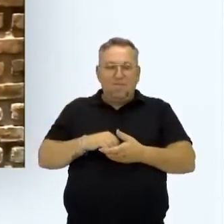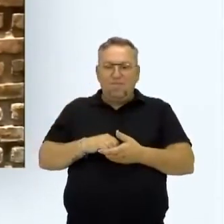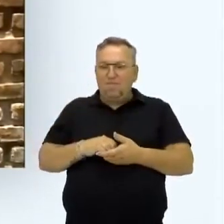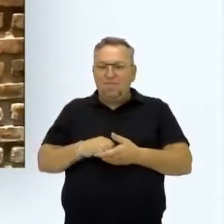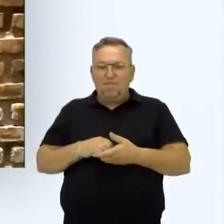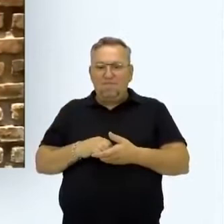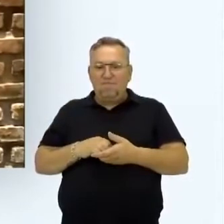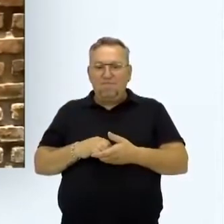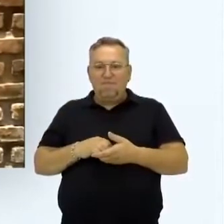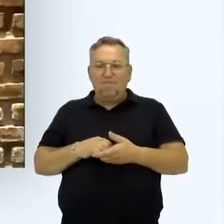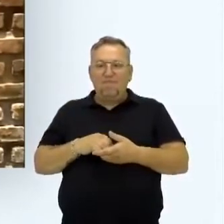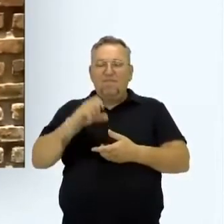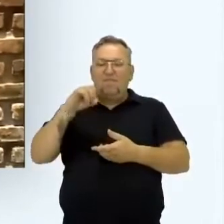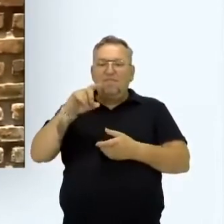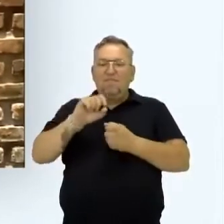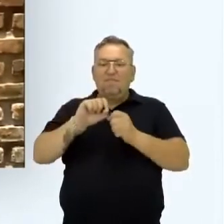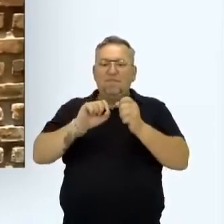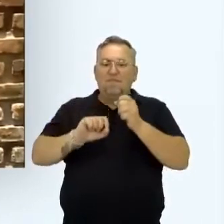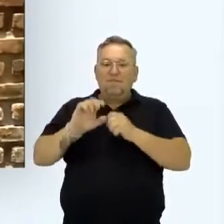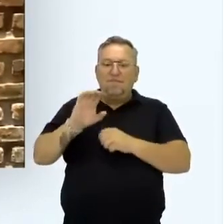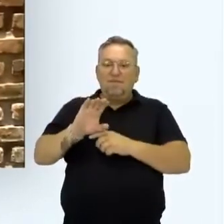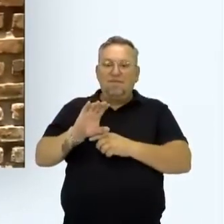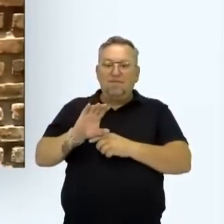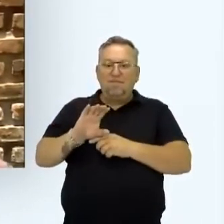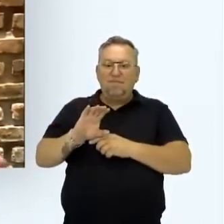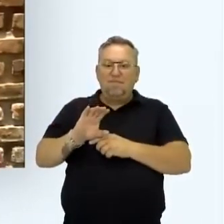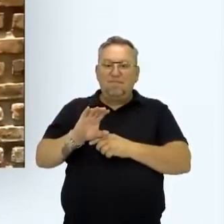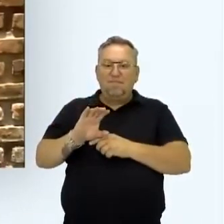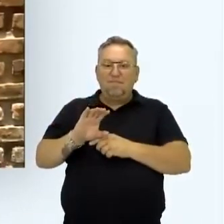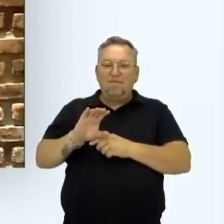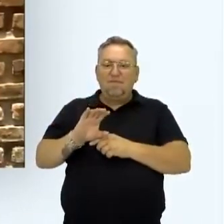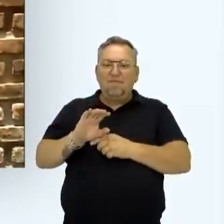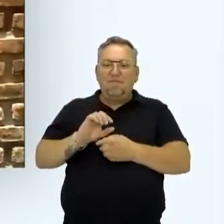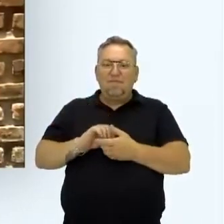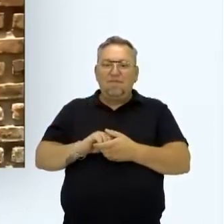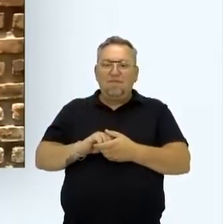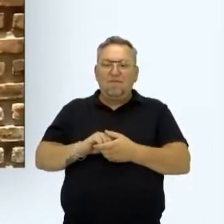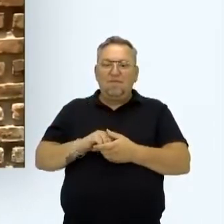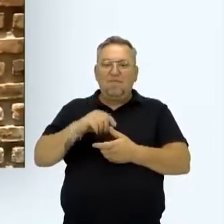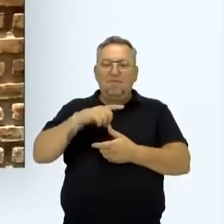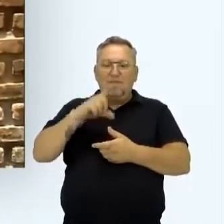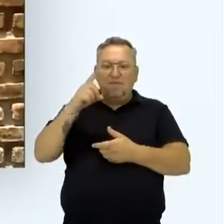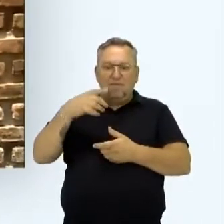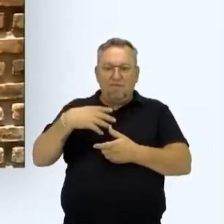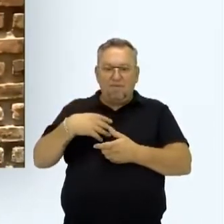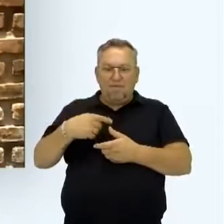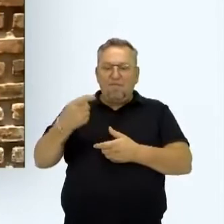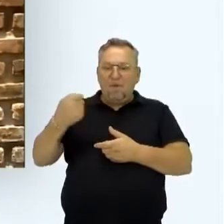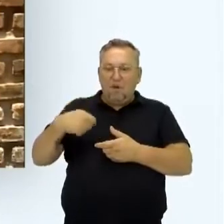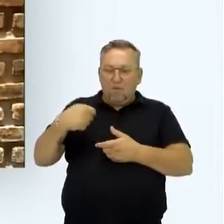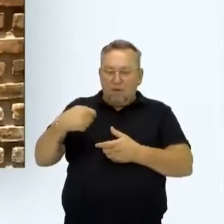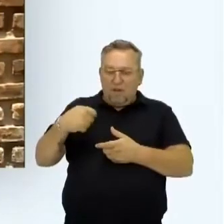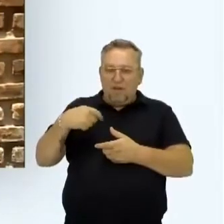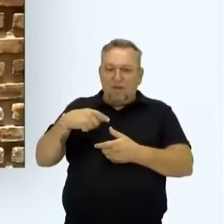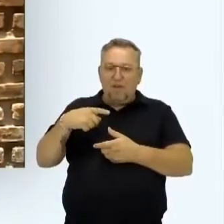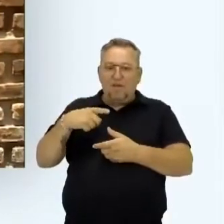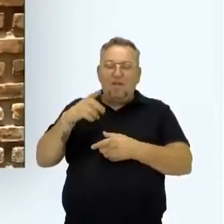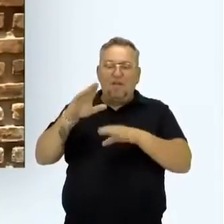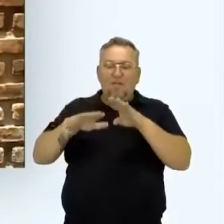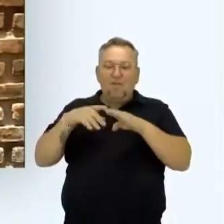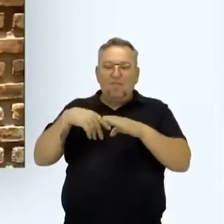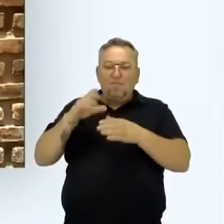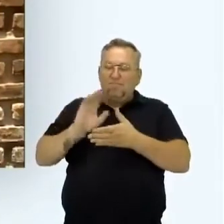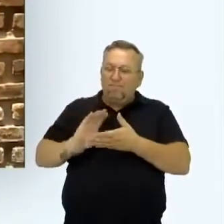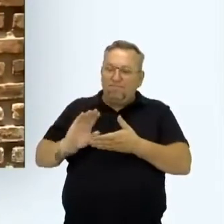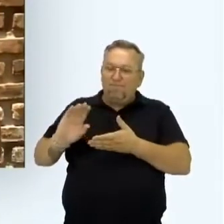porque se eu for fazer isso, já tenho um filho com precisão, né? Passando necessidade, eu já